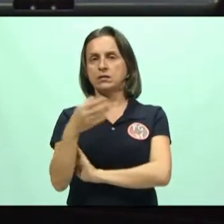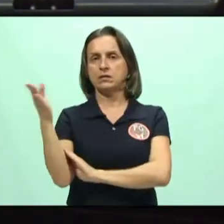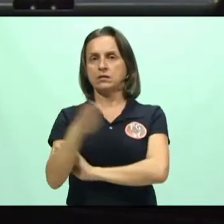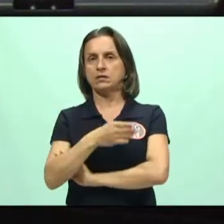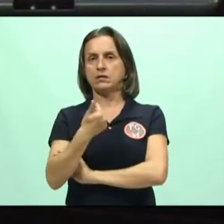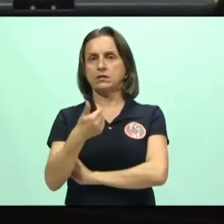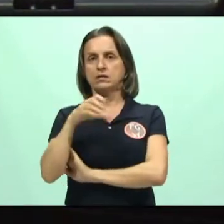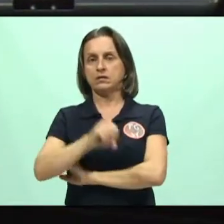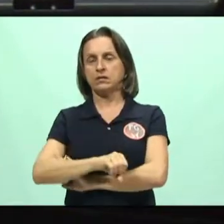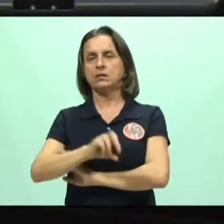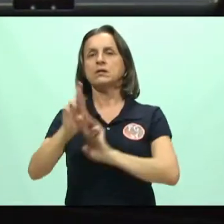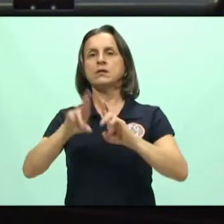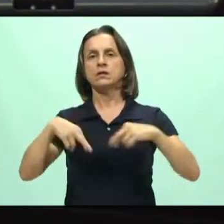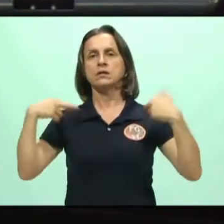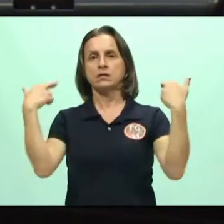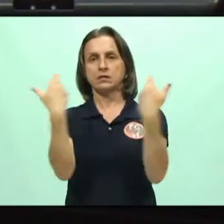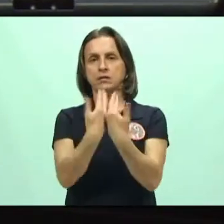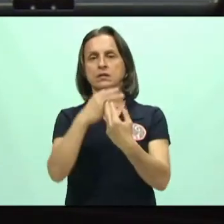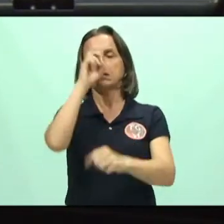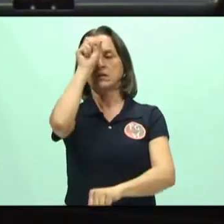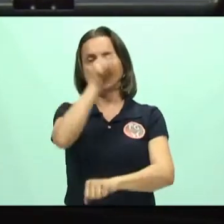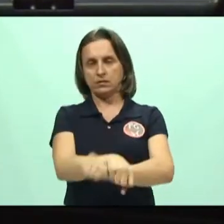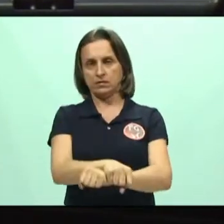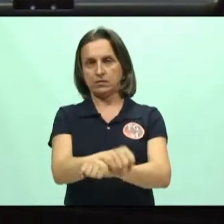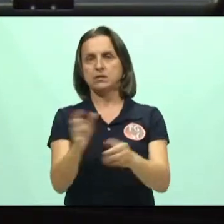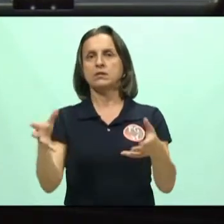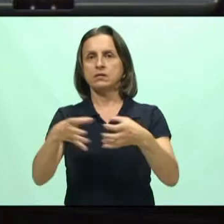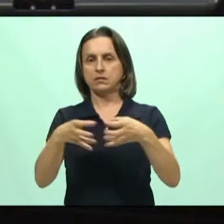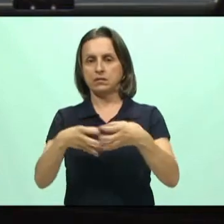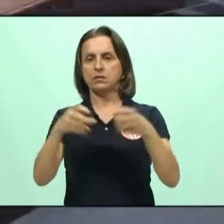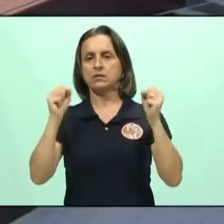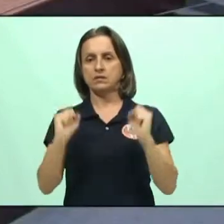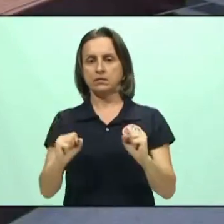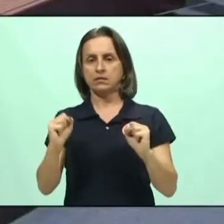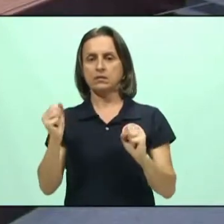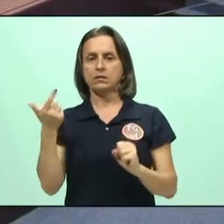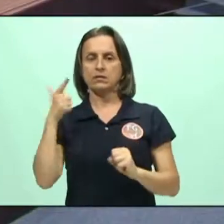sessão está suspensa para que as comissão possa se reúnem